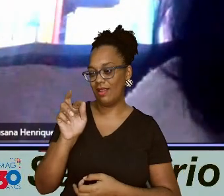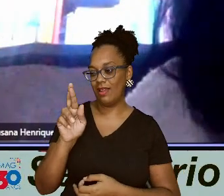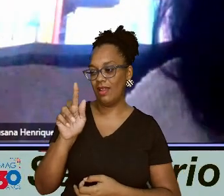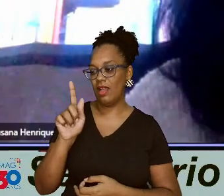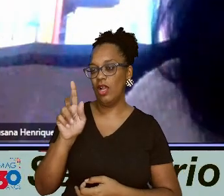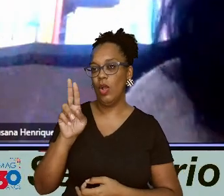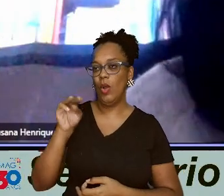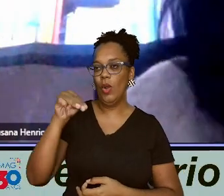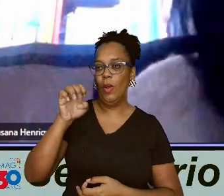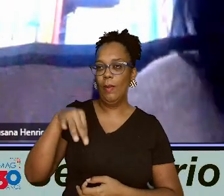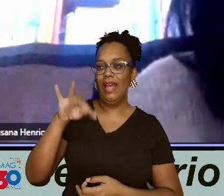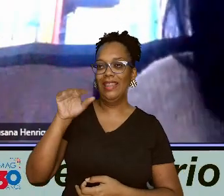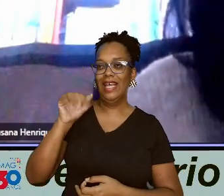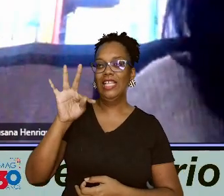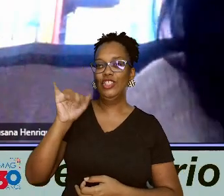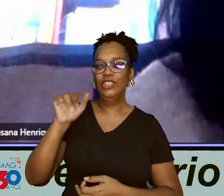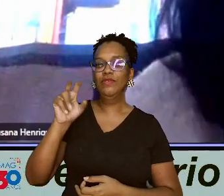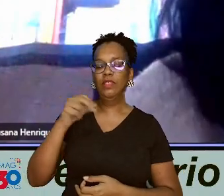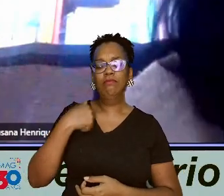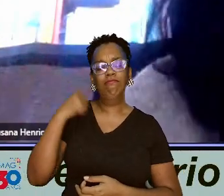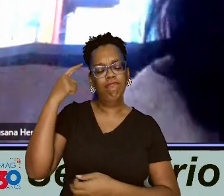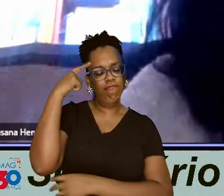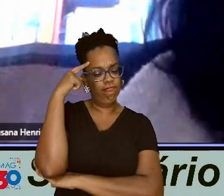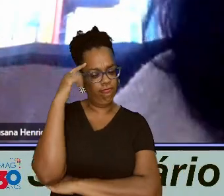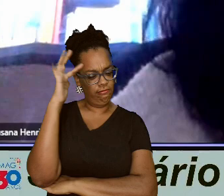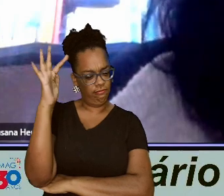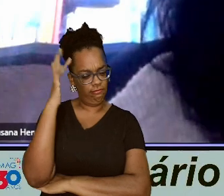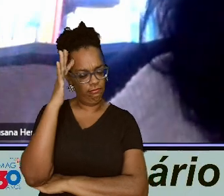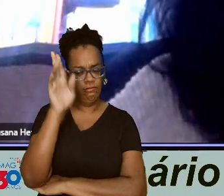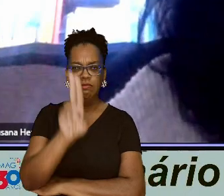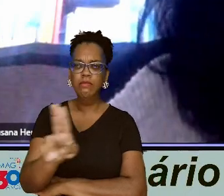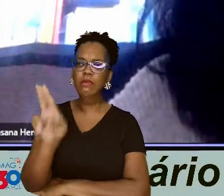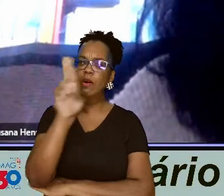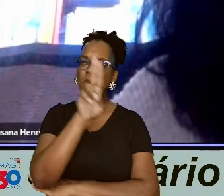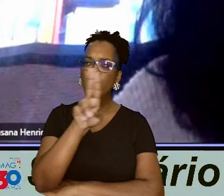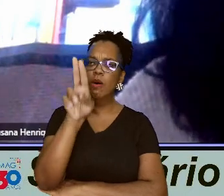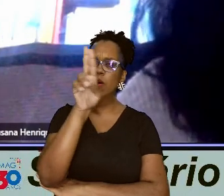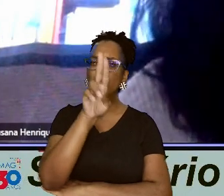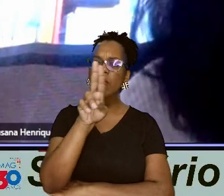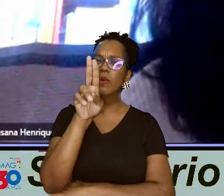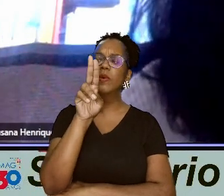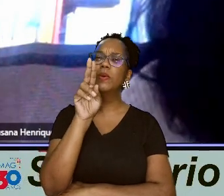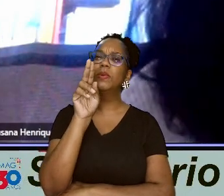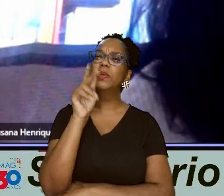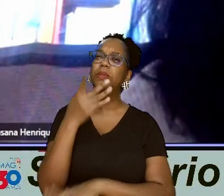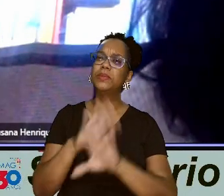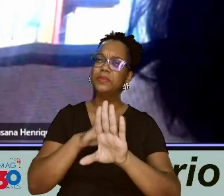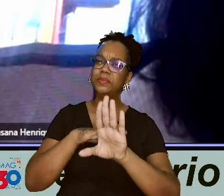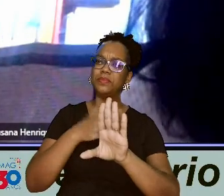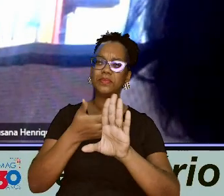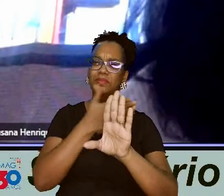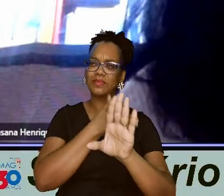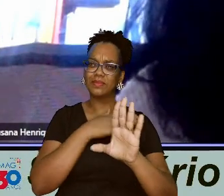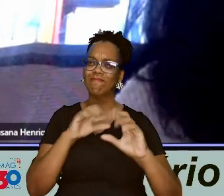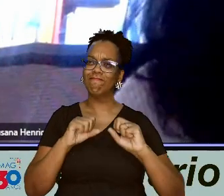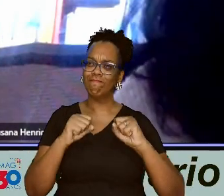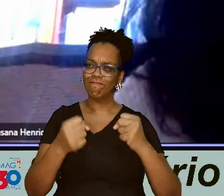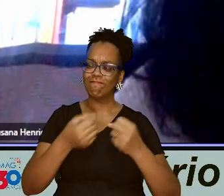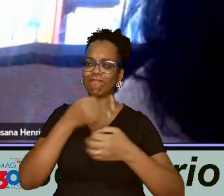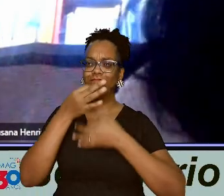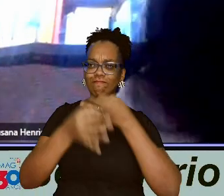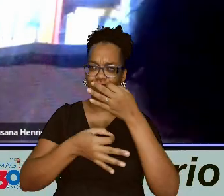E eu fico pensando se a utilização do precedente no reforço